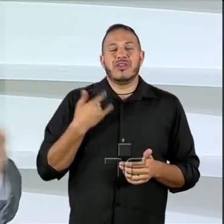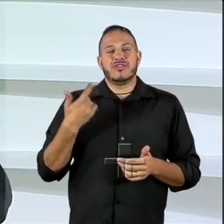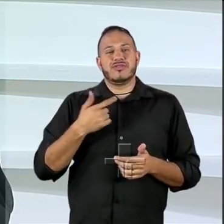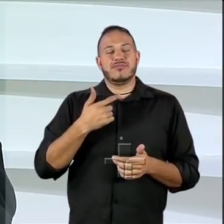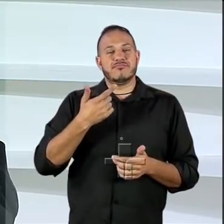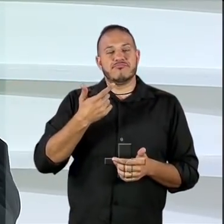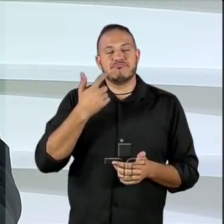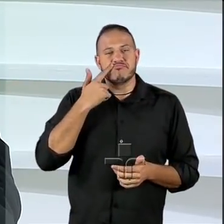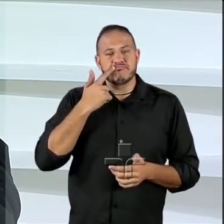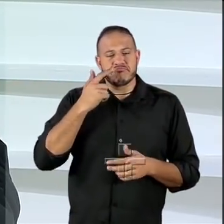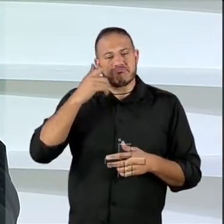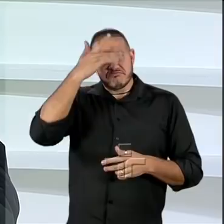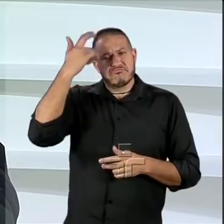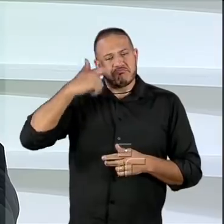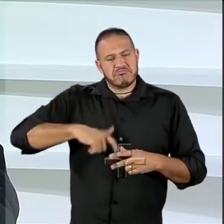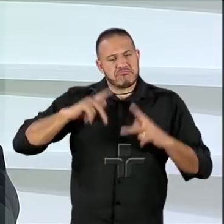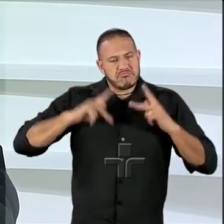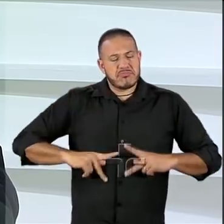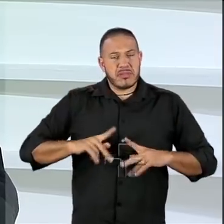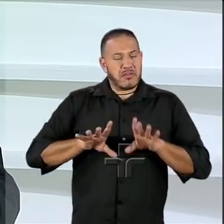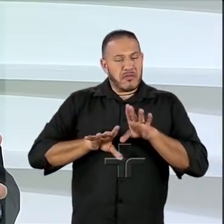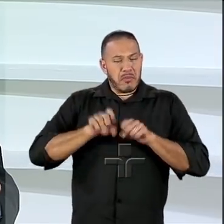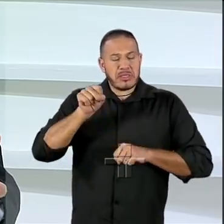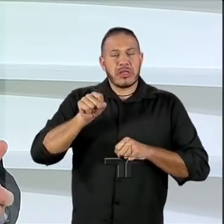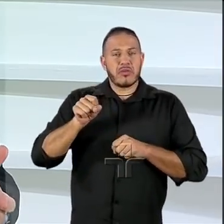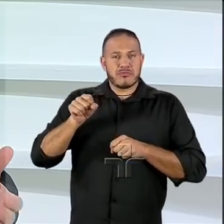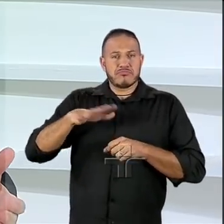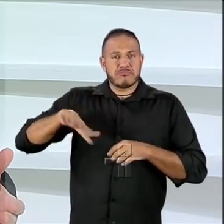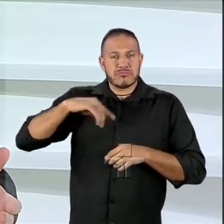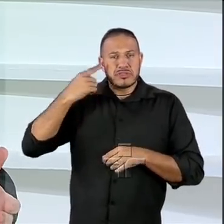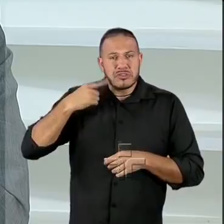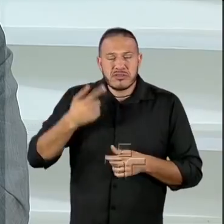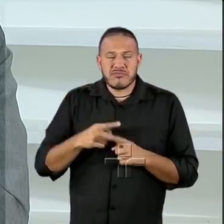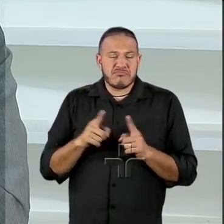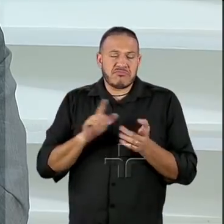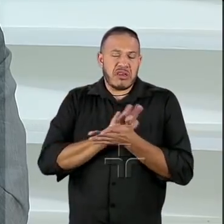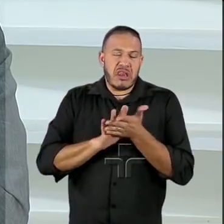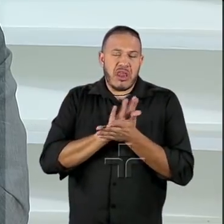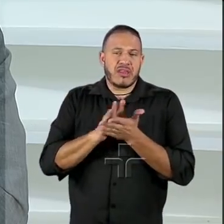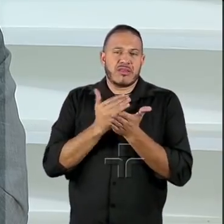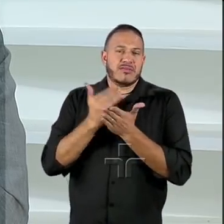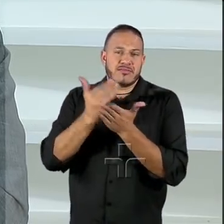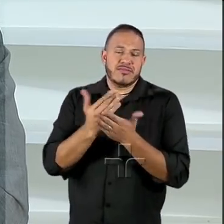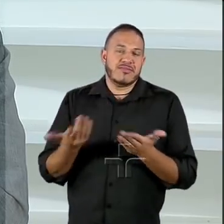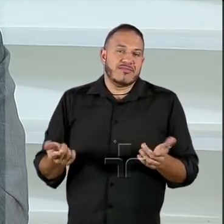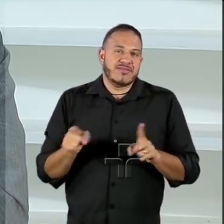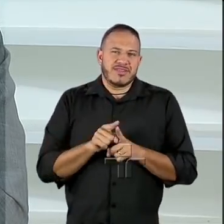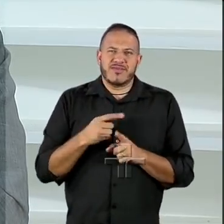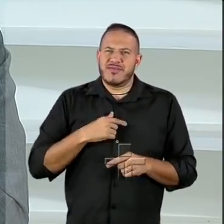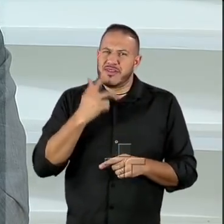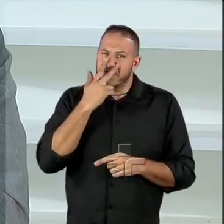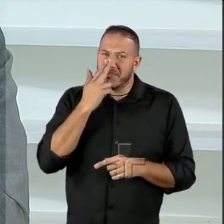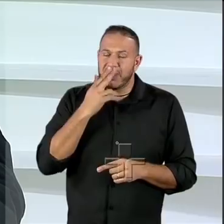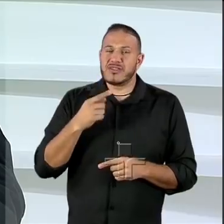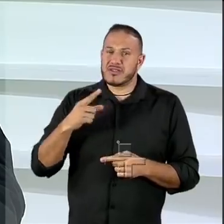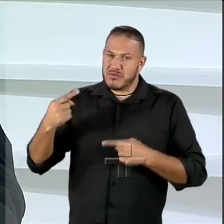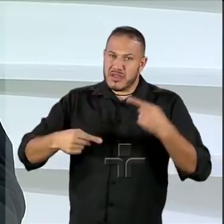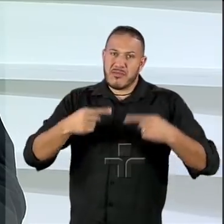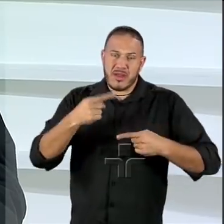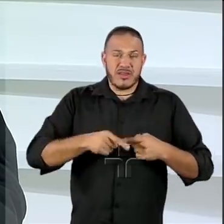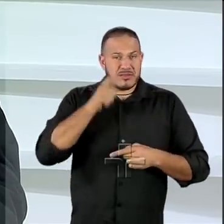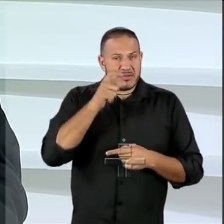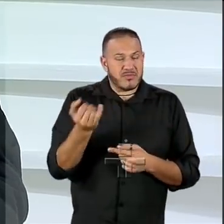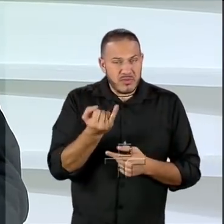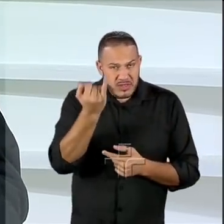ilibada, formação jurídica e nada além disso. Então, outro debate que vale a pena fazer. Esse é um debate